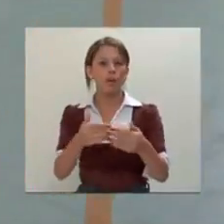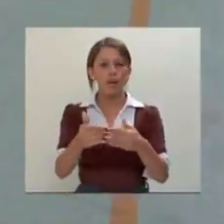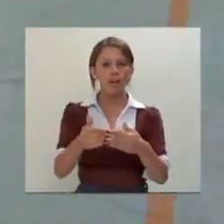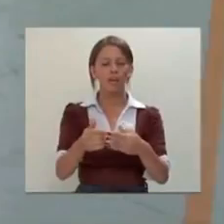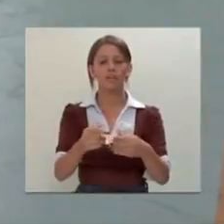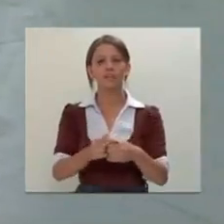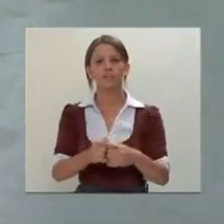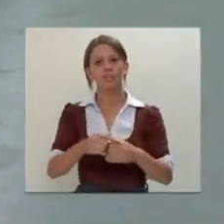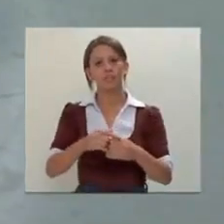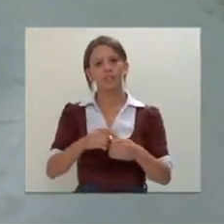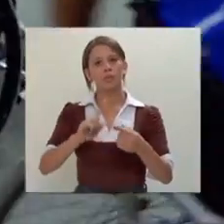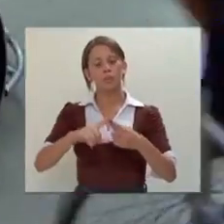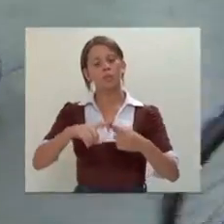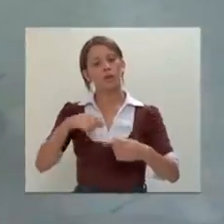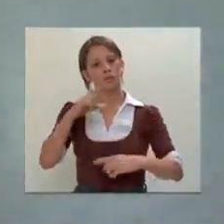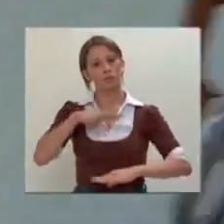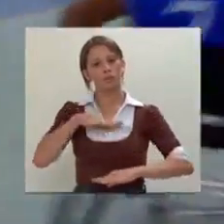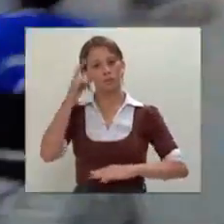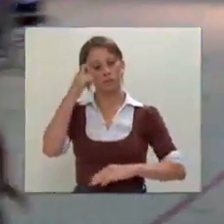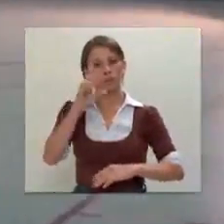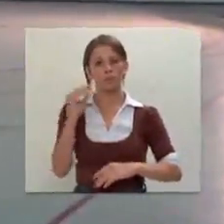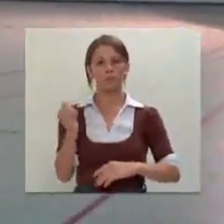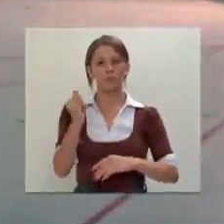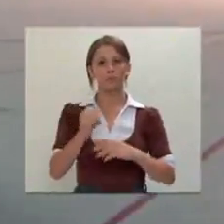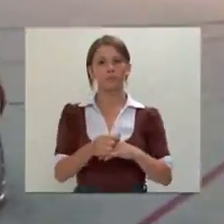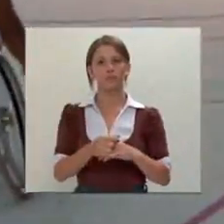estratégia de ficar por ali, sem sair muito do lugar.